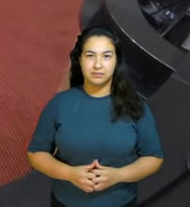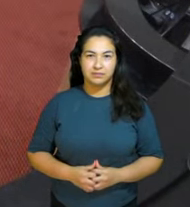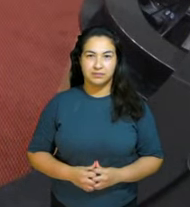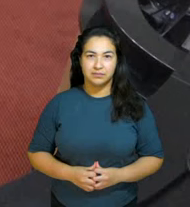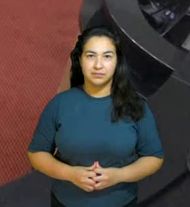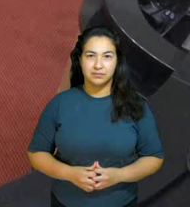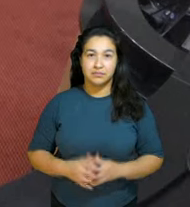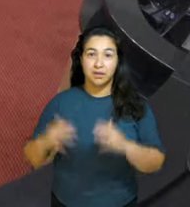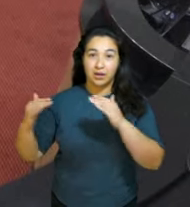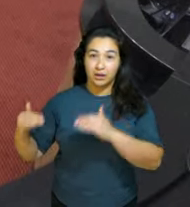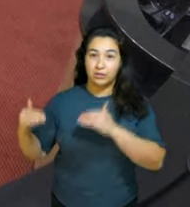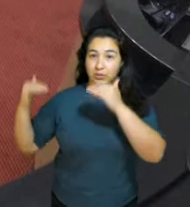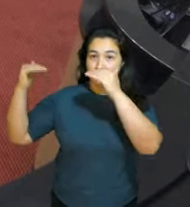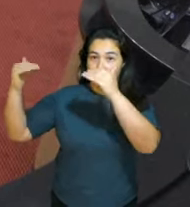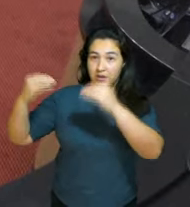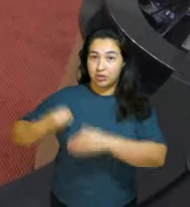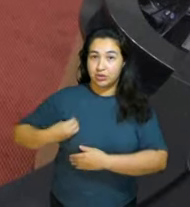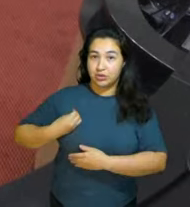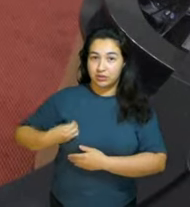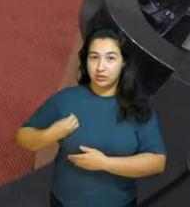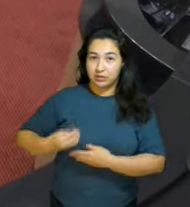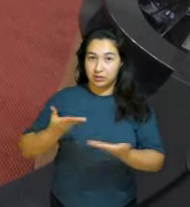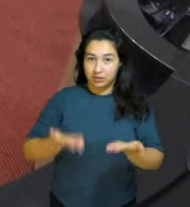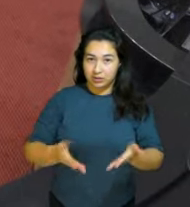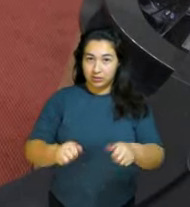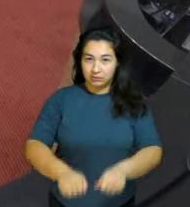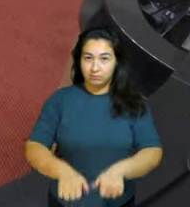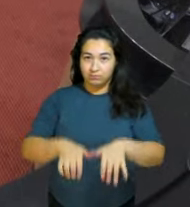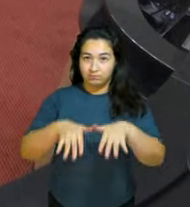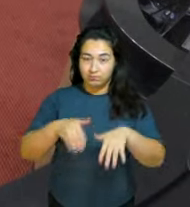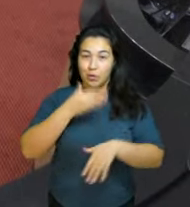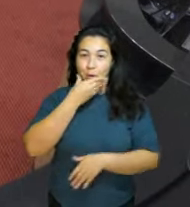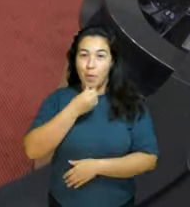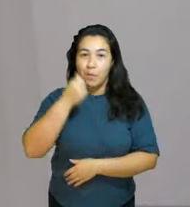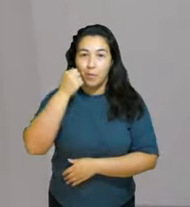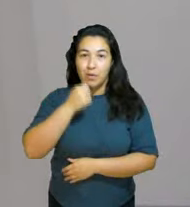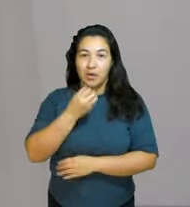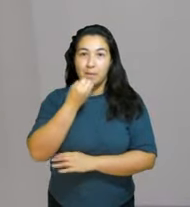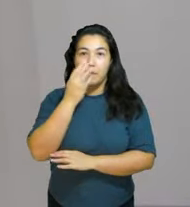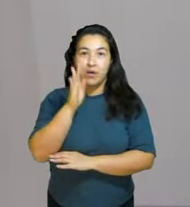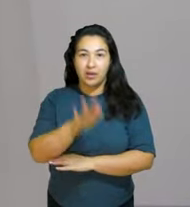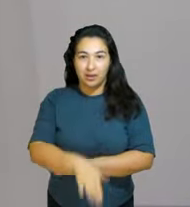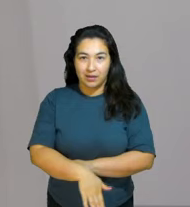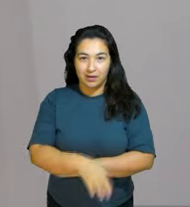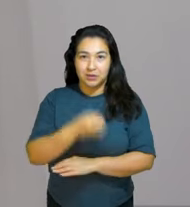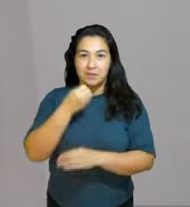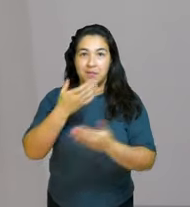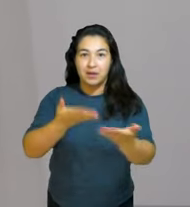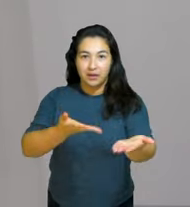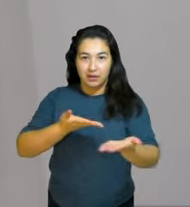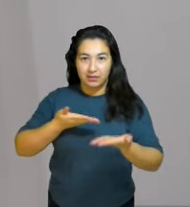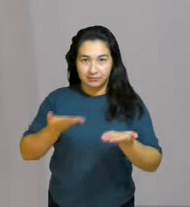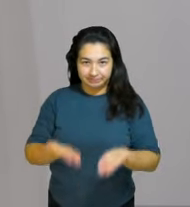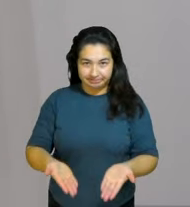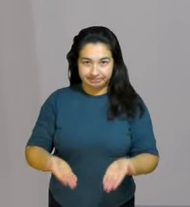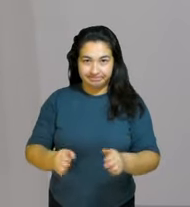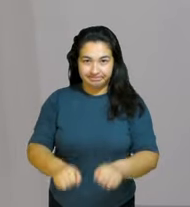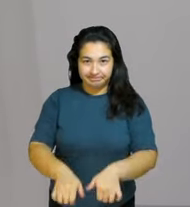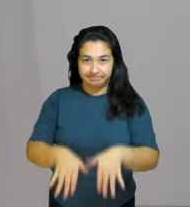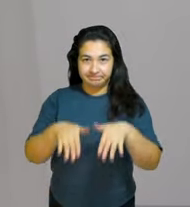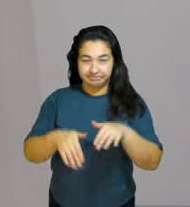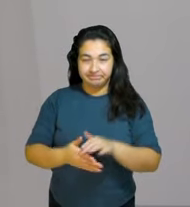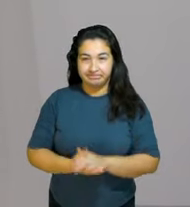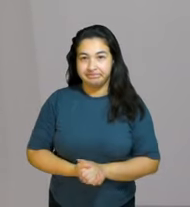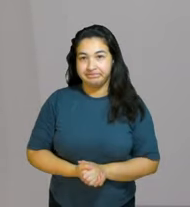Autoridades presentes, senhoras e senhores, boa tarde. Sejam bem-vindos. Nos termos